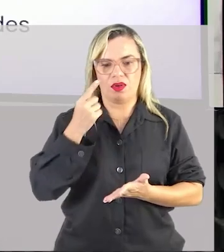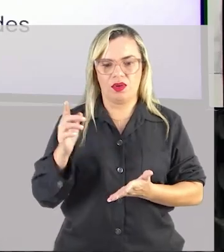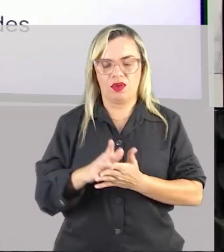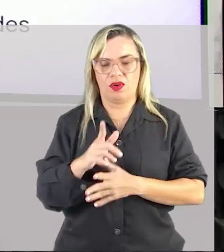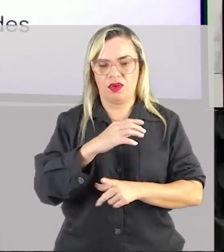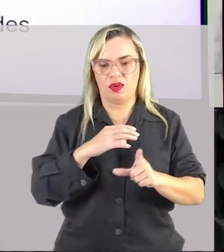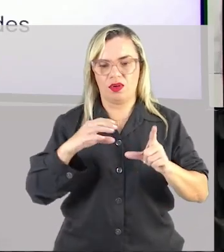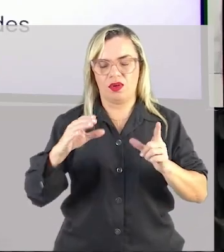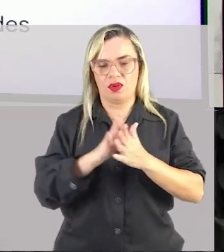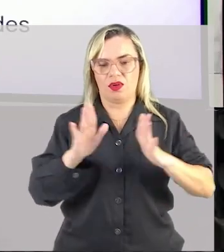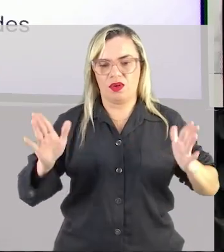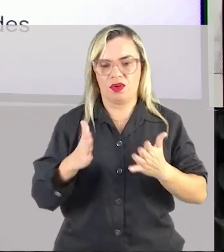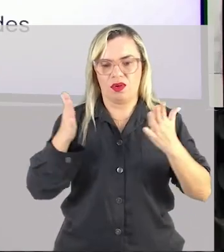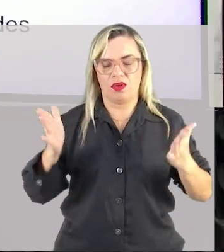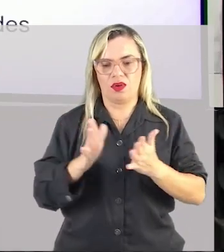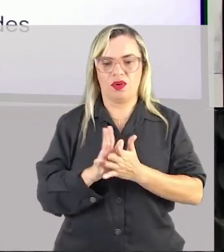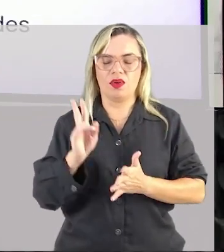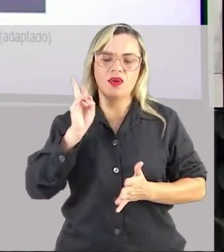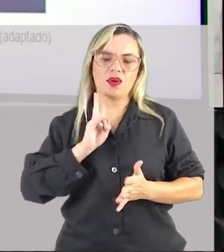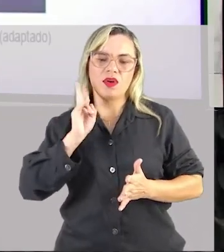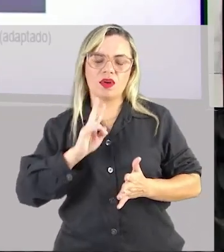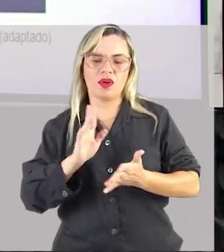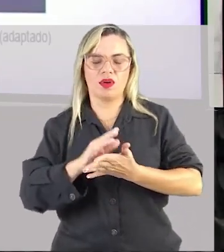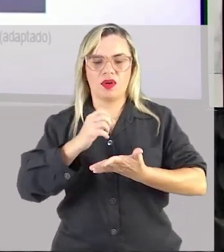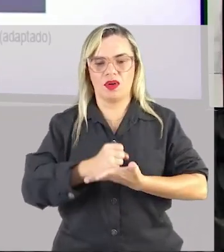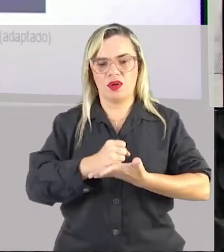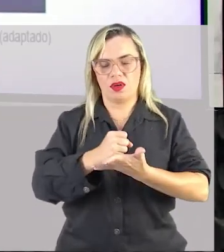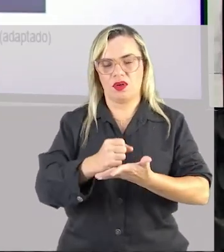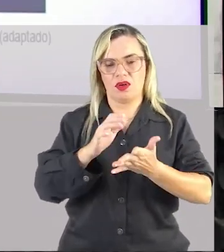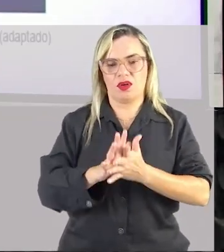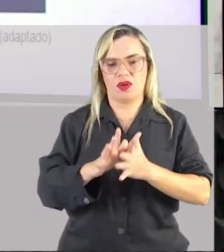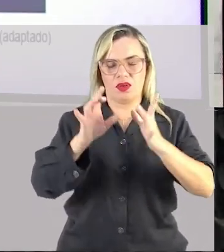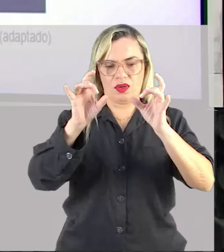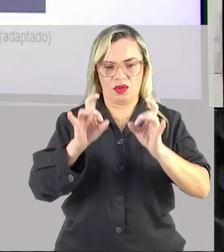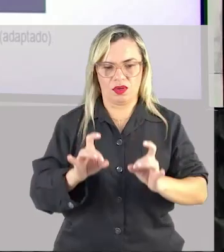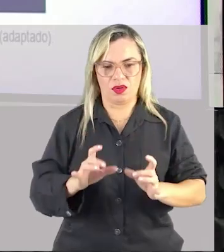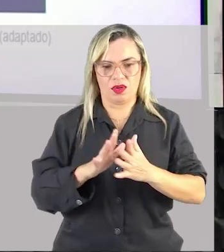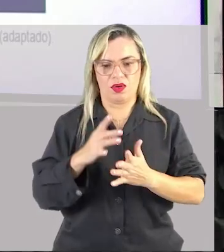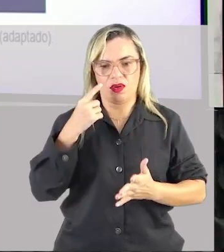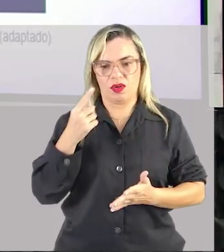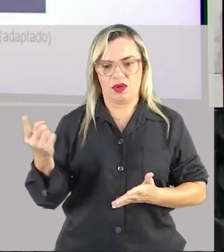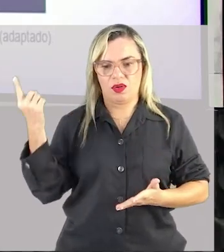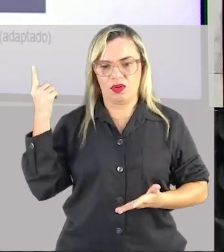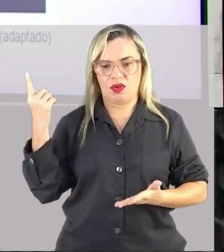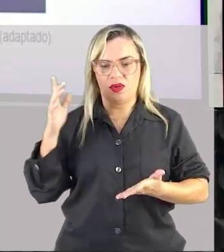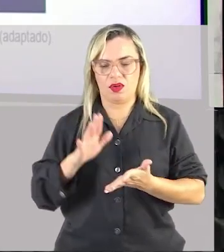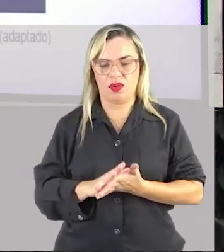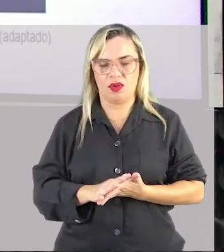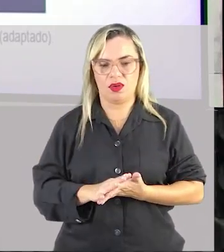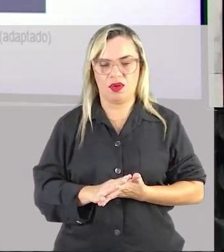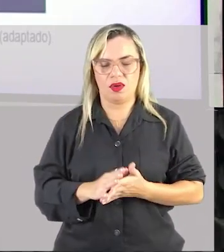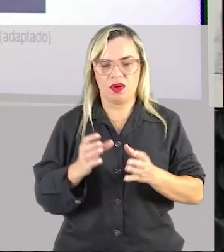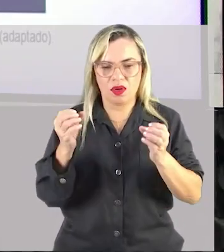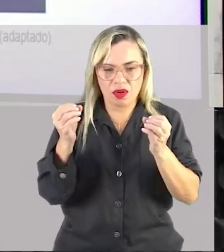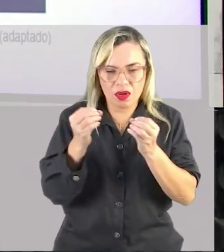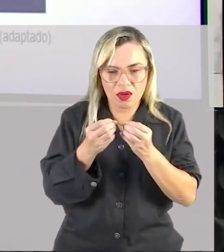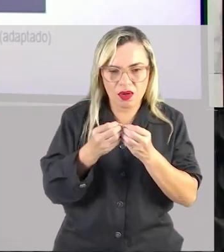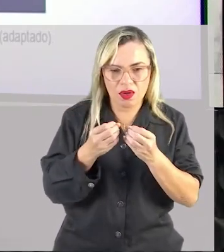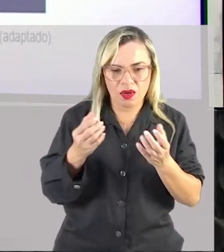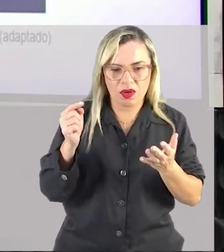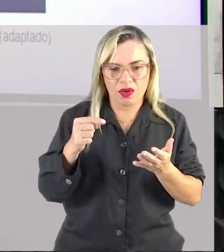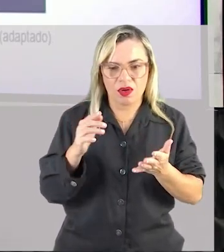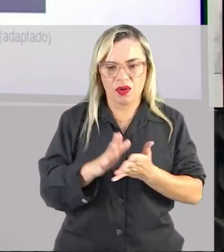motivar as vítimas a buscar ajuda especializada. Ela diz, acércate a séptimo, ou seja, aproxime-te